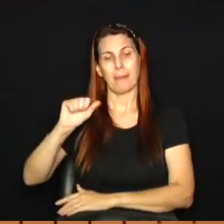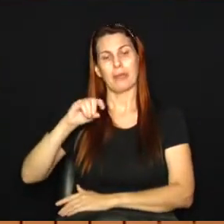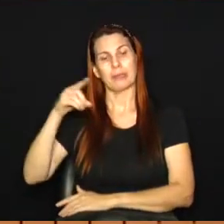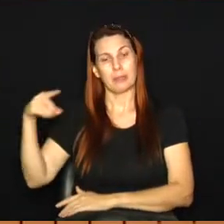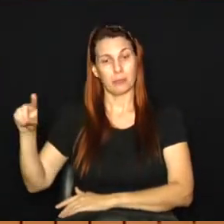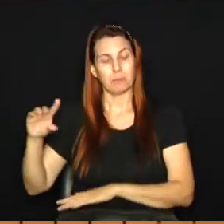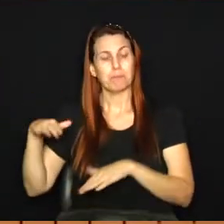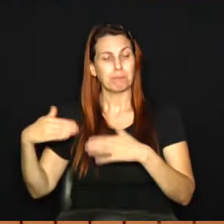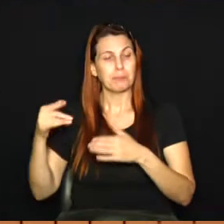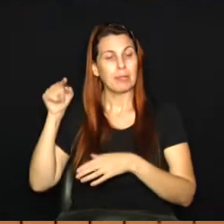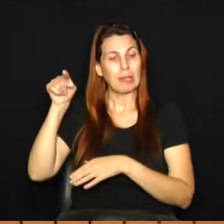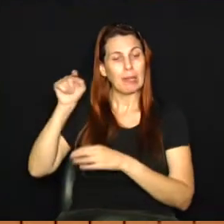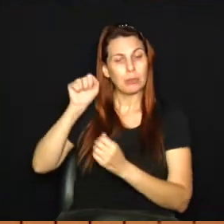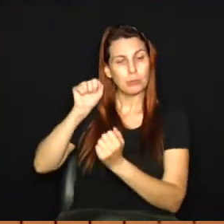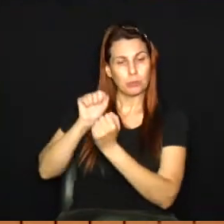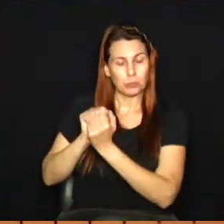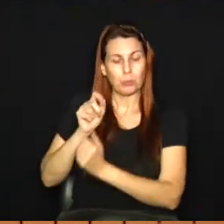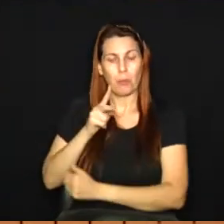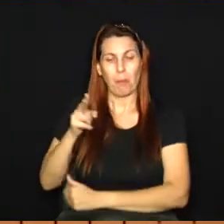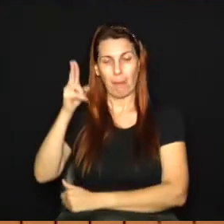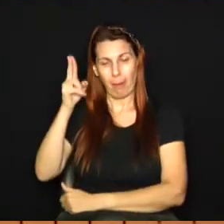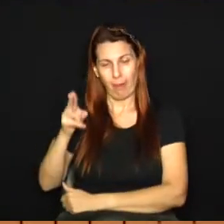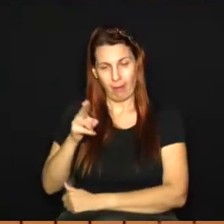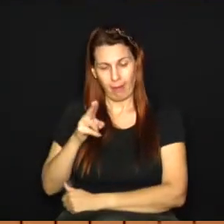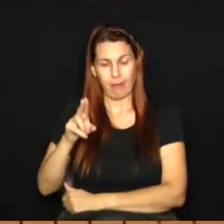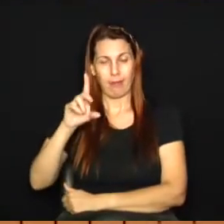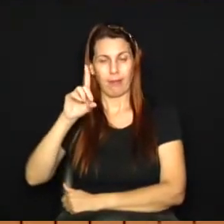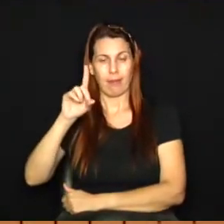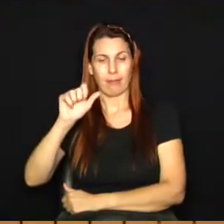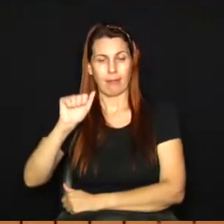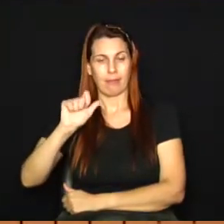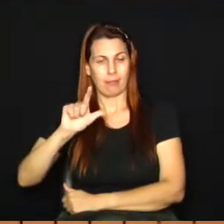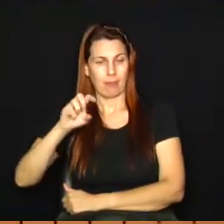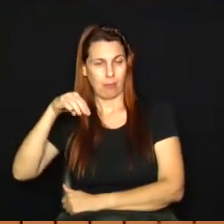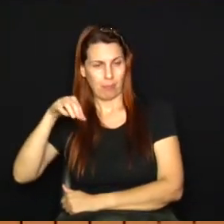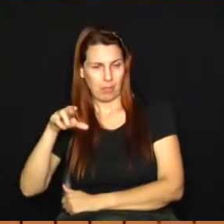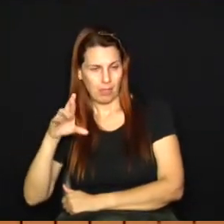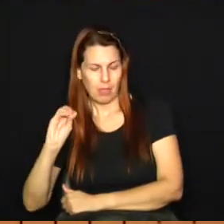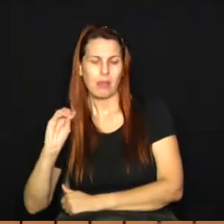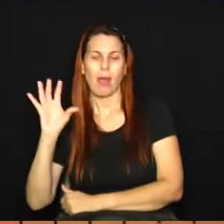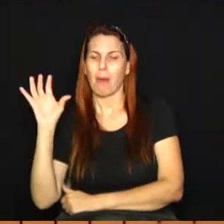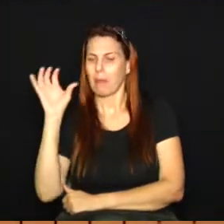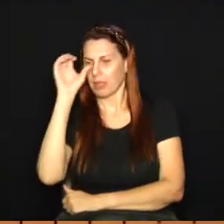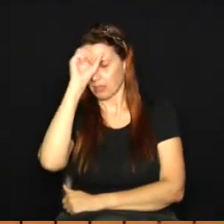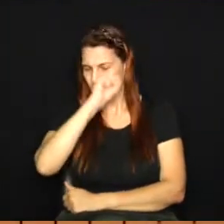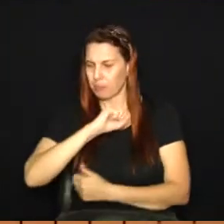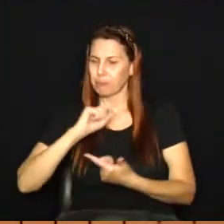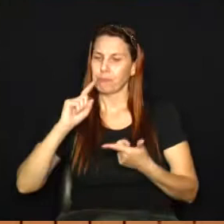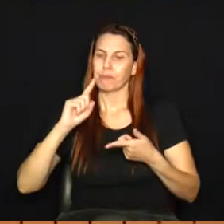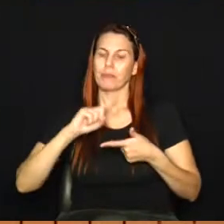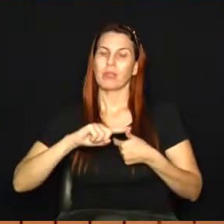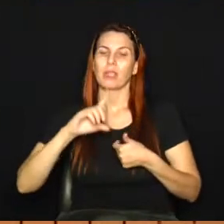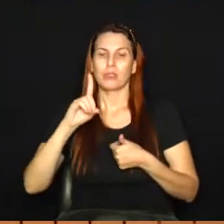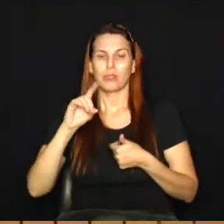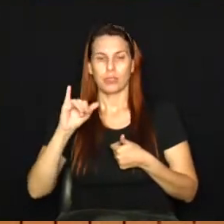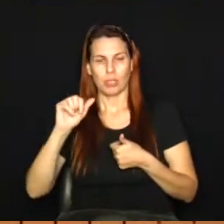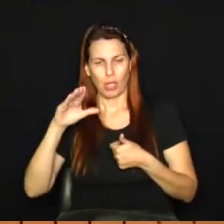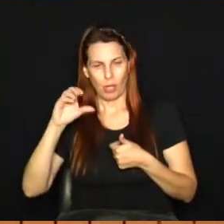Ali com o padre Dalmírio, fomos aprendendo a ser diácono, depois a ser padre. Aí Dom